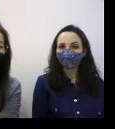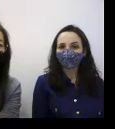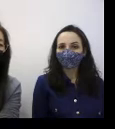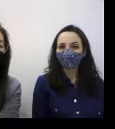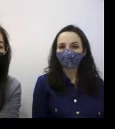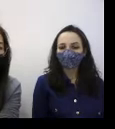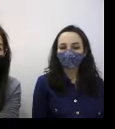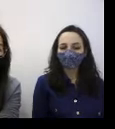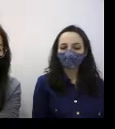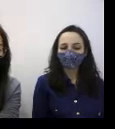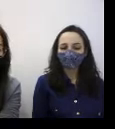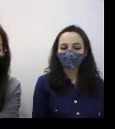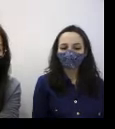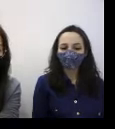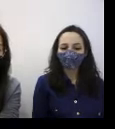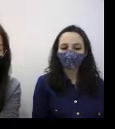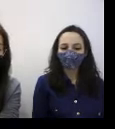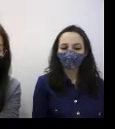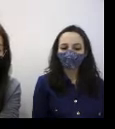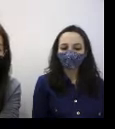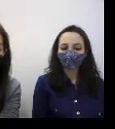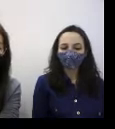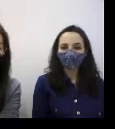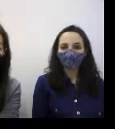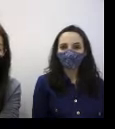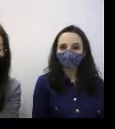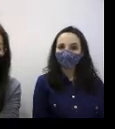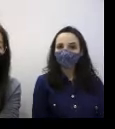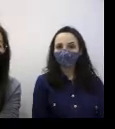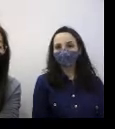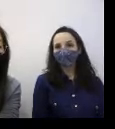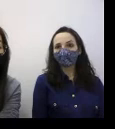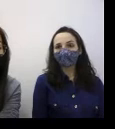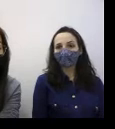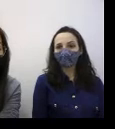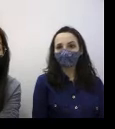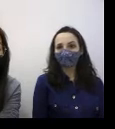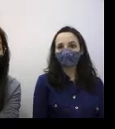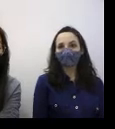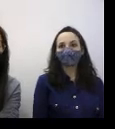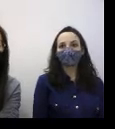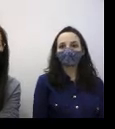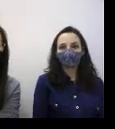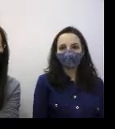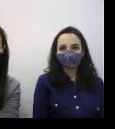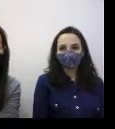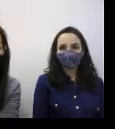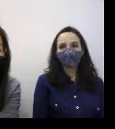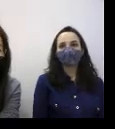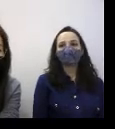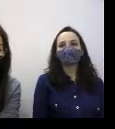entanto, quando o ferimento é um pouquinho mais profundo, o que acontece? Necessita de mais dias, necessita de